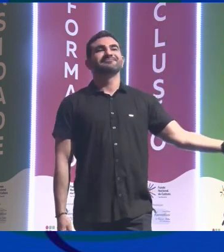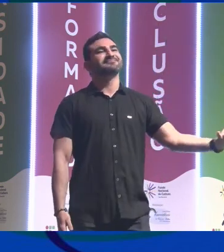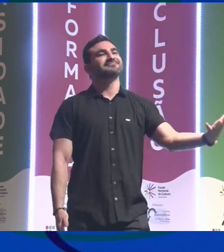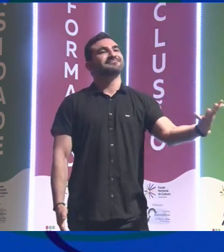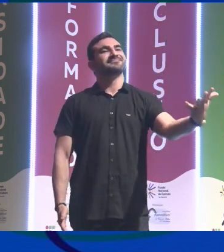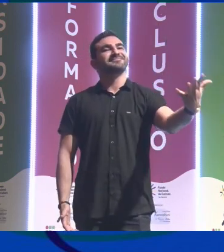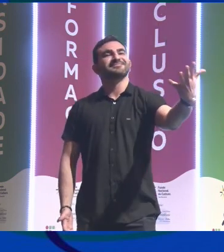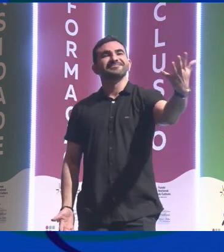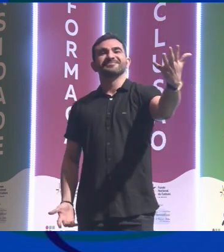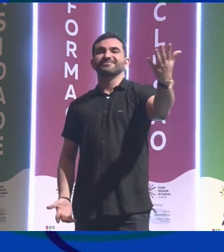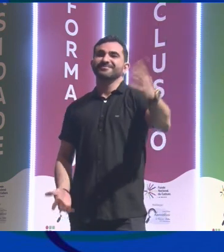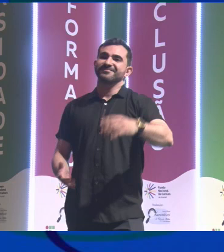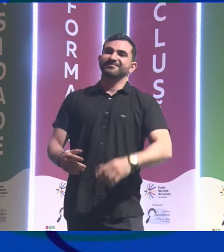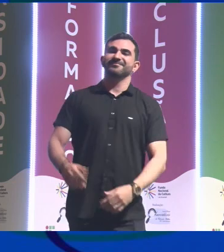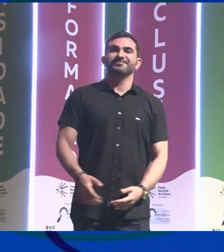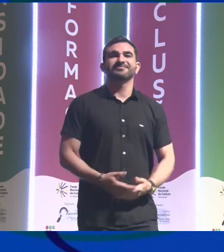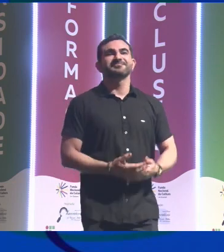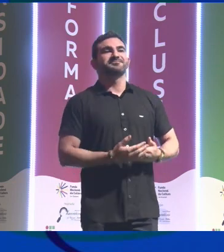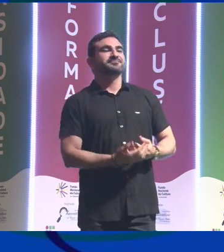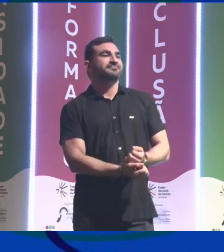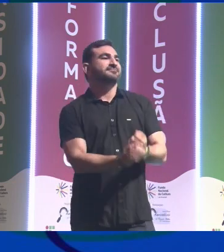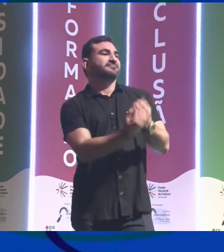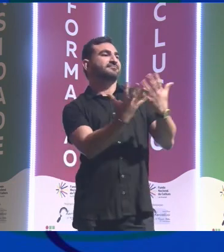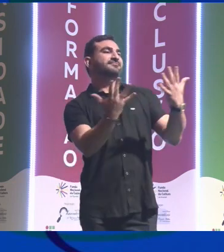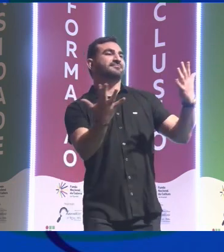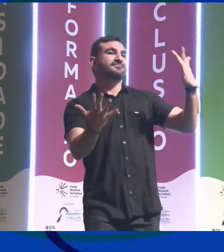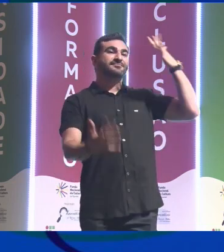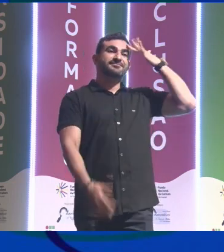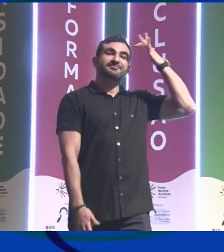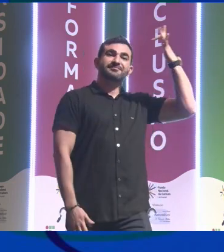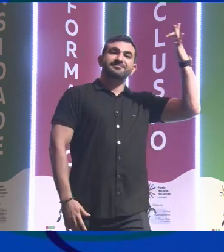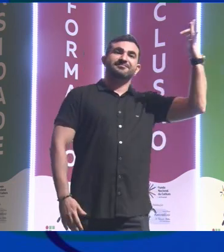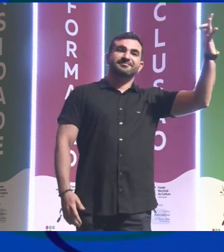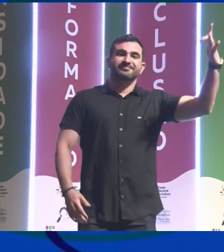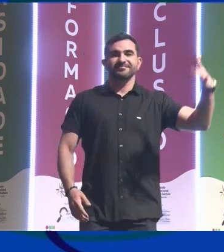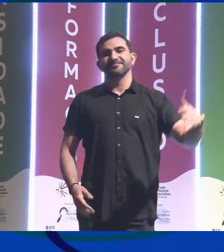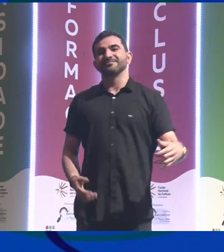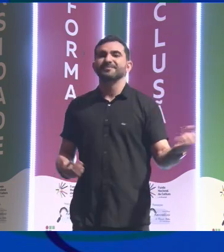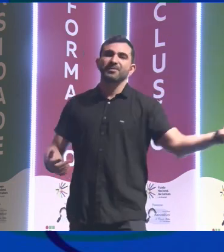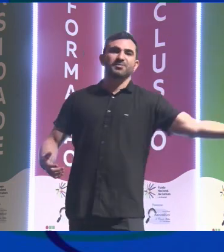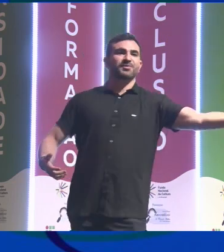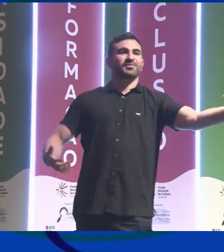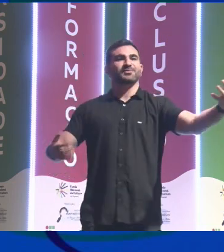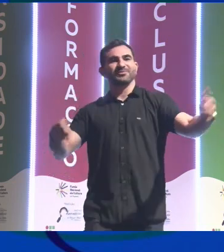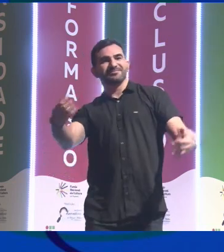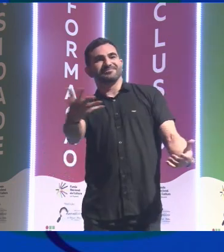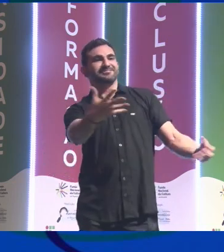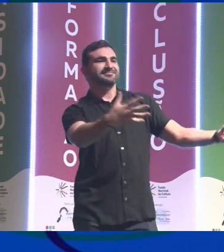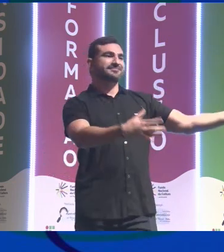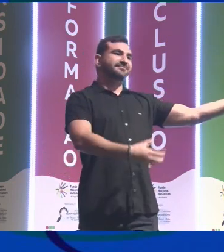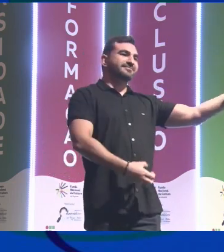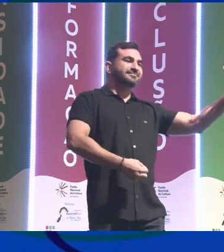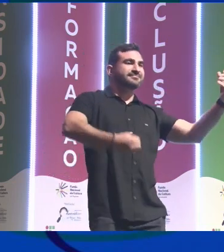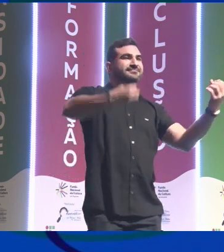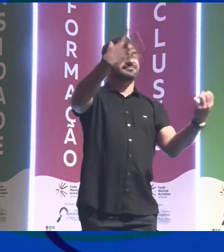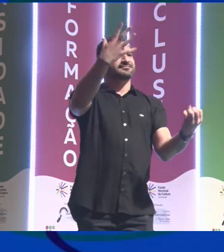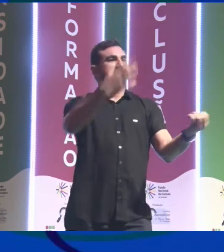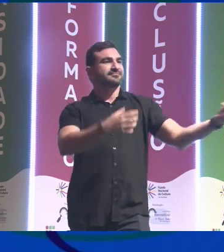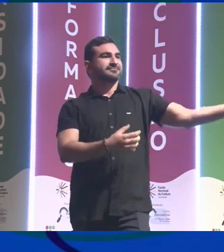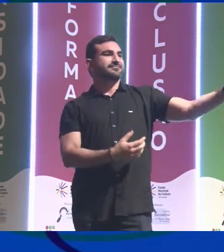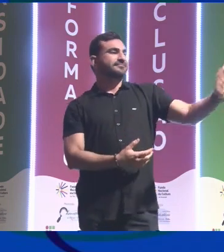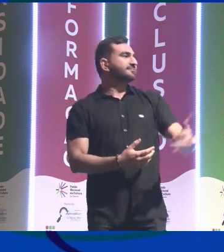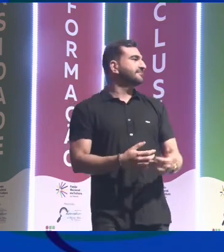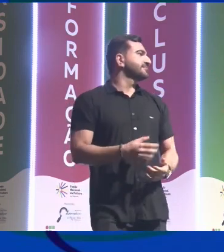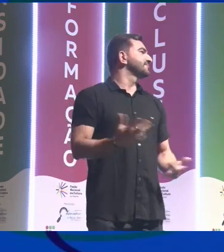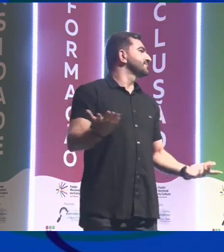ser outro dia. Amanhã vai ser outro dia. Vamos